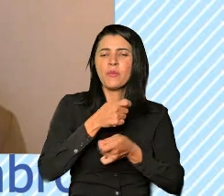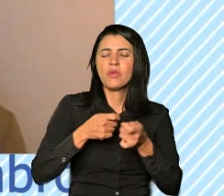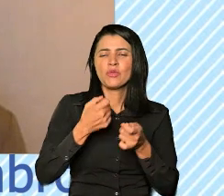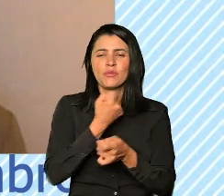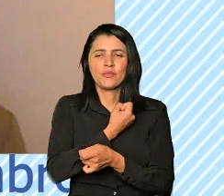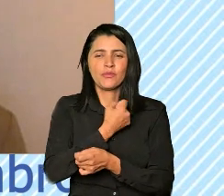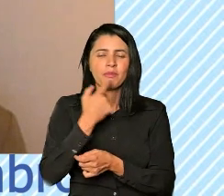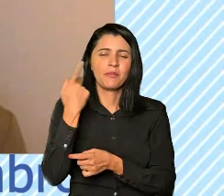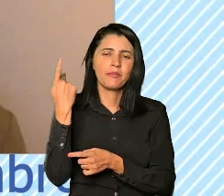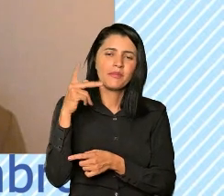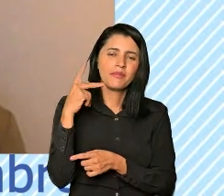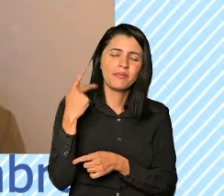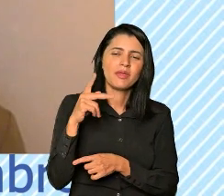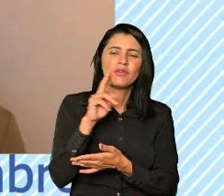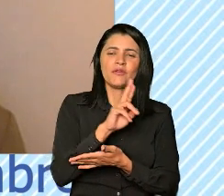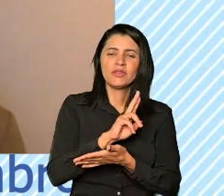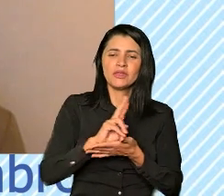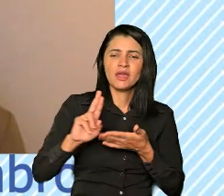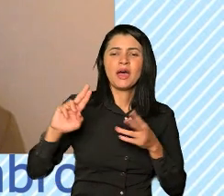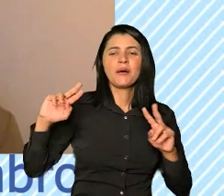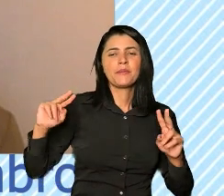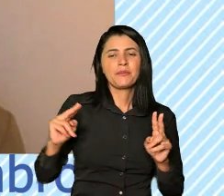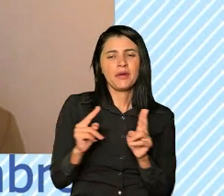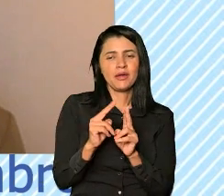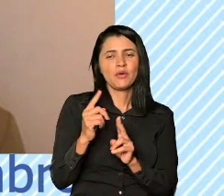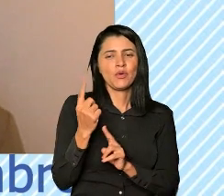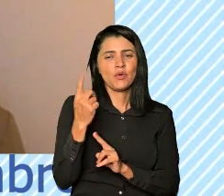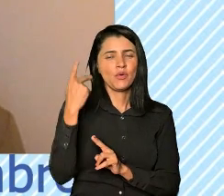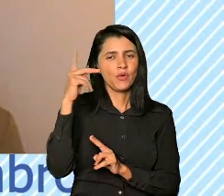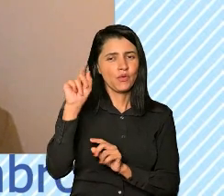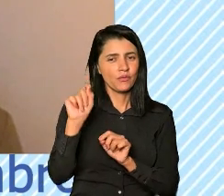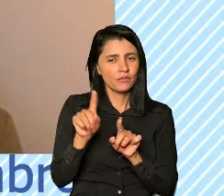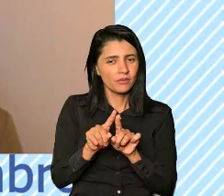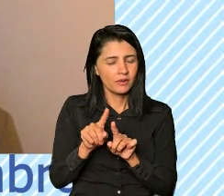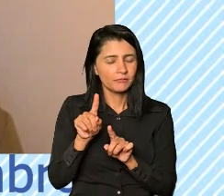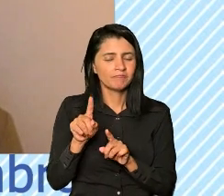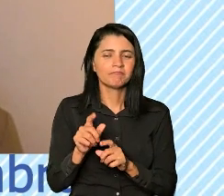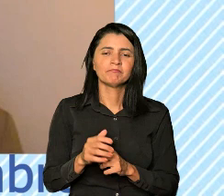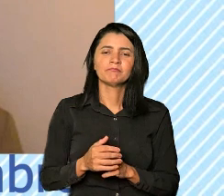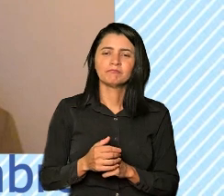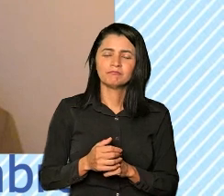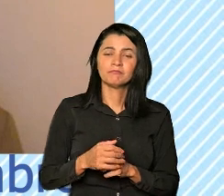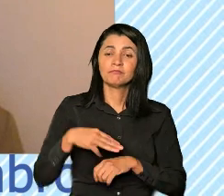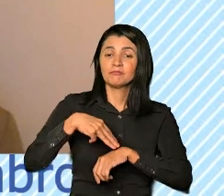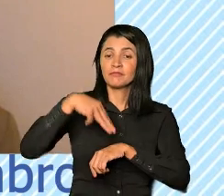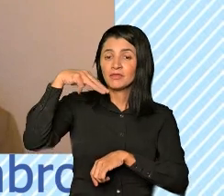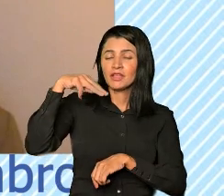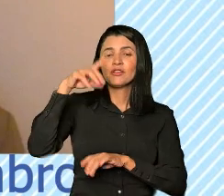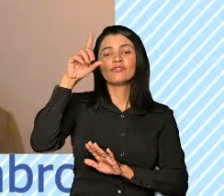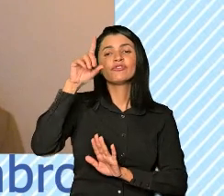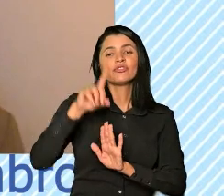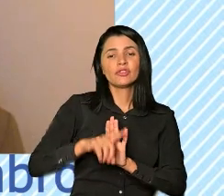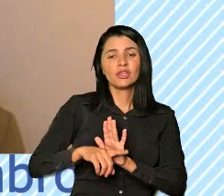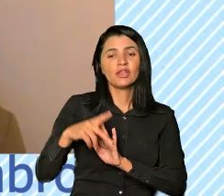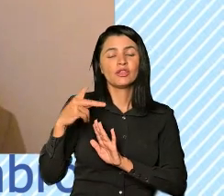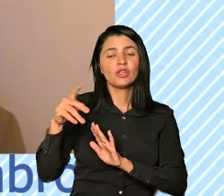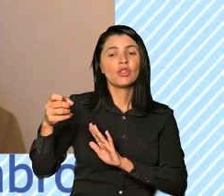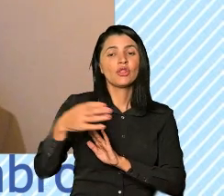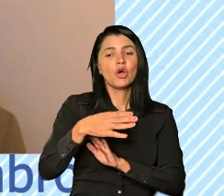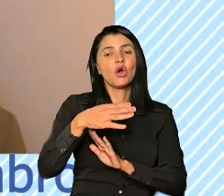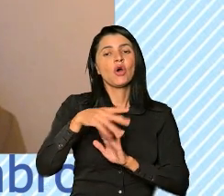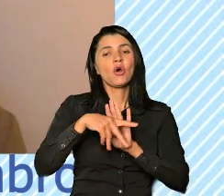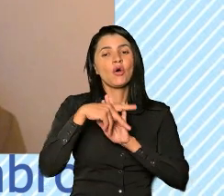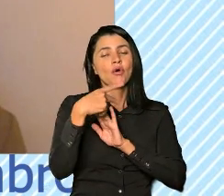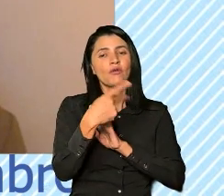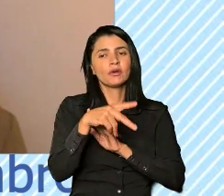pela Universidade de Paris, Paris 1, da Paternon-Sorbonne. É mestra em Direito das Novas Propriedades. Estou